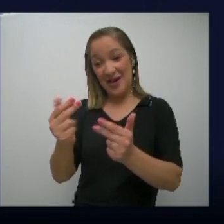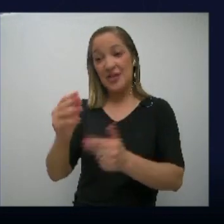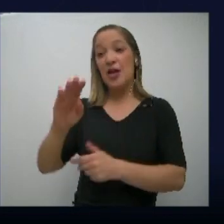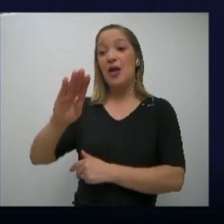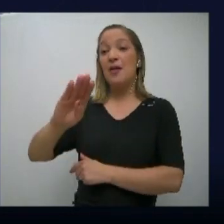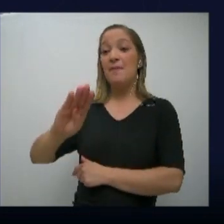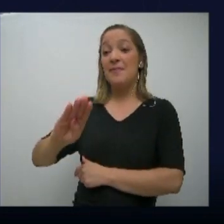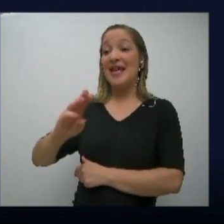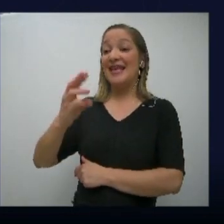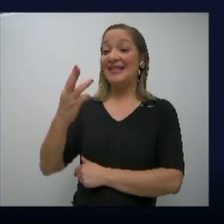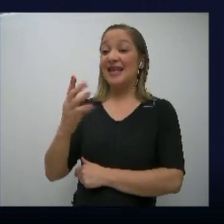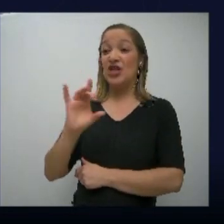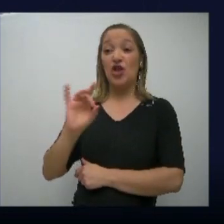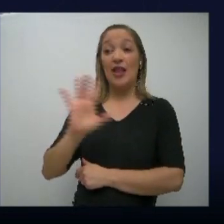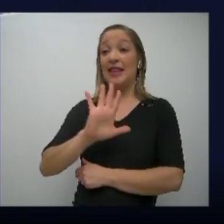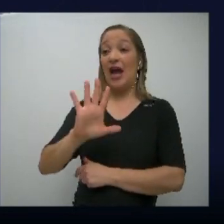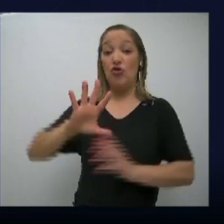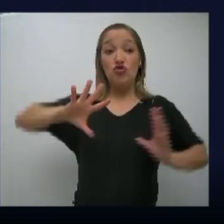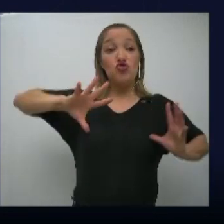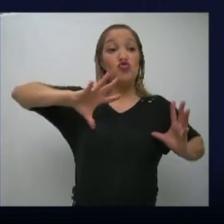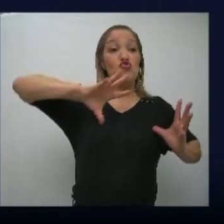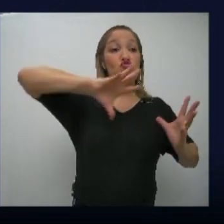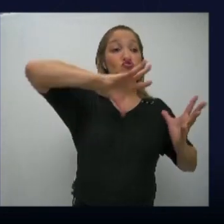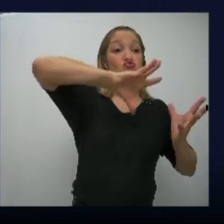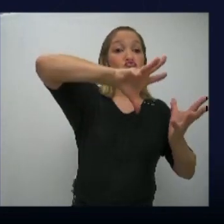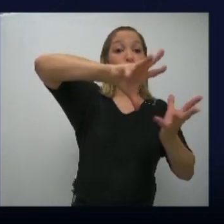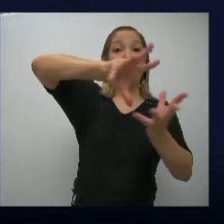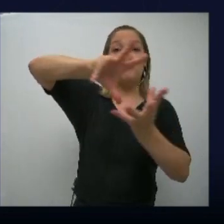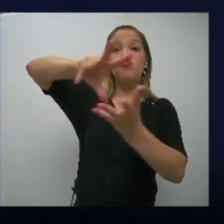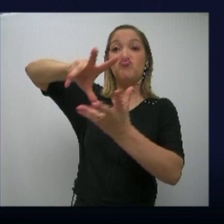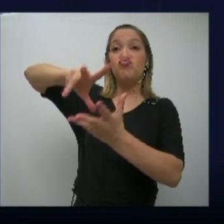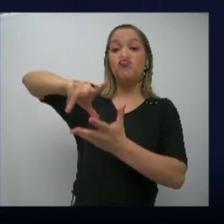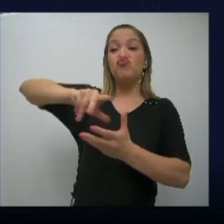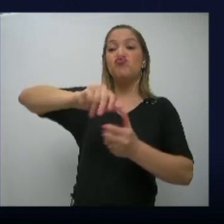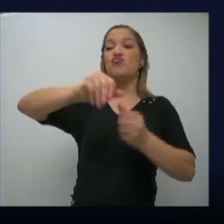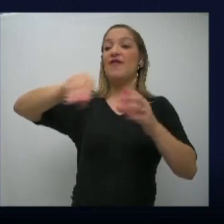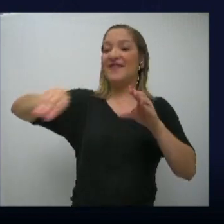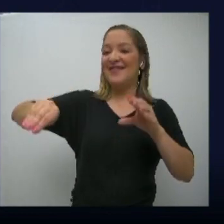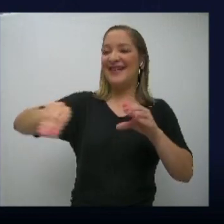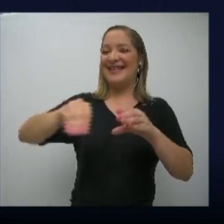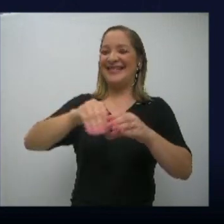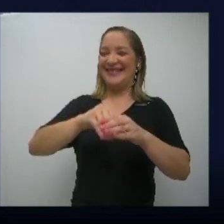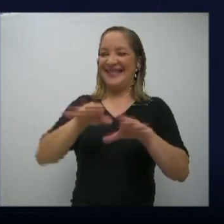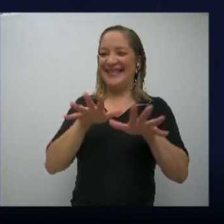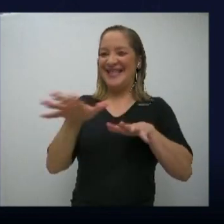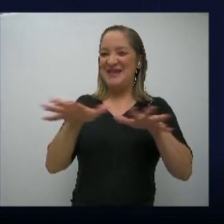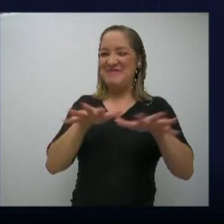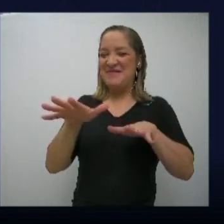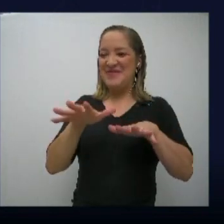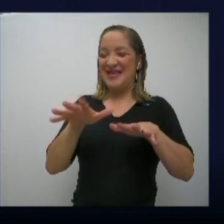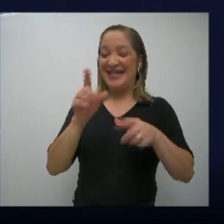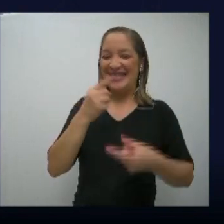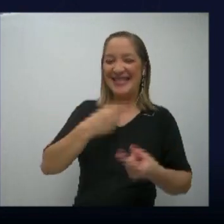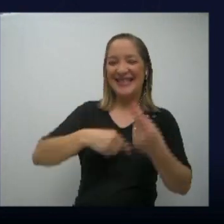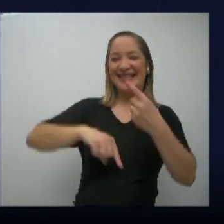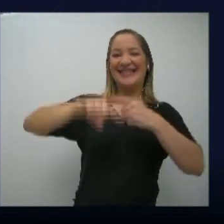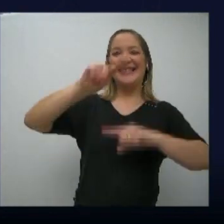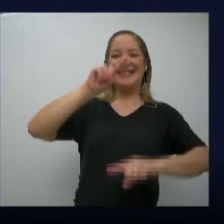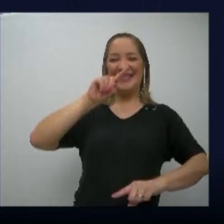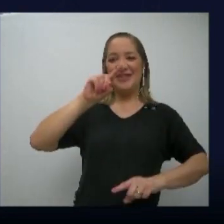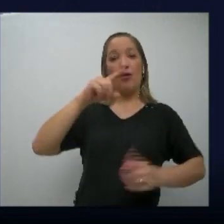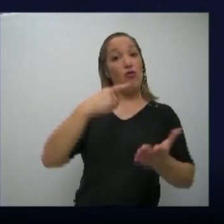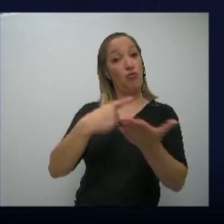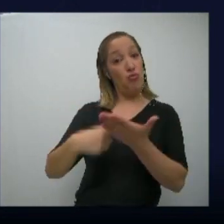legal do mundo o ecossistema todo Guilherme precisamos saber que Espalhe outra esse movimento dessa transformação né